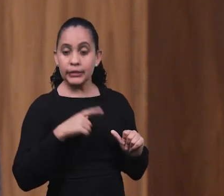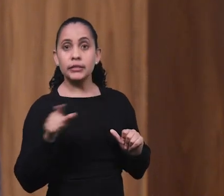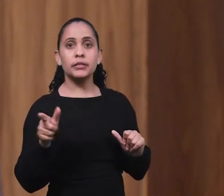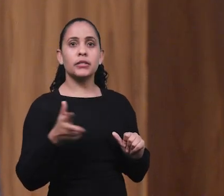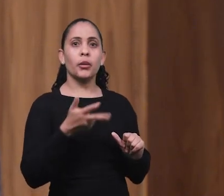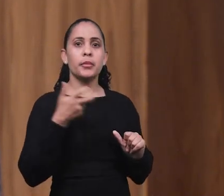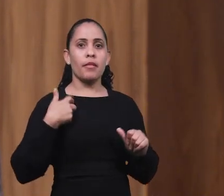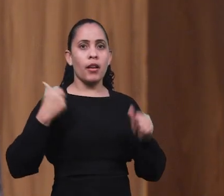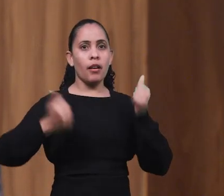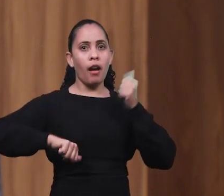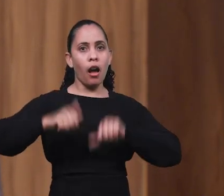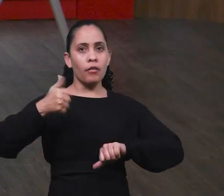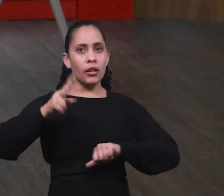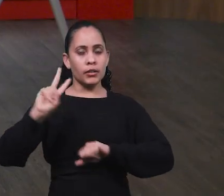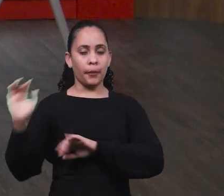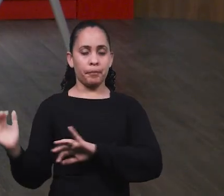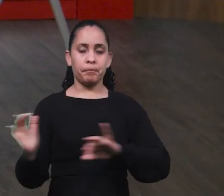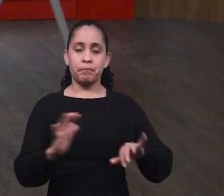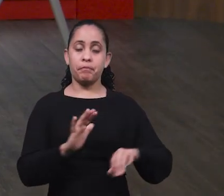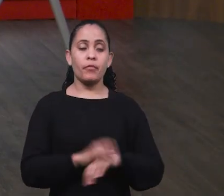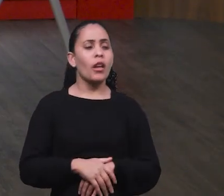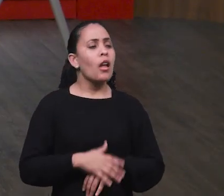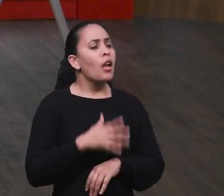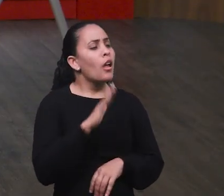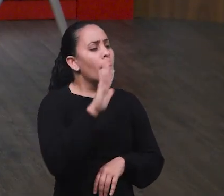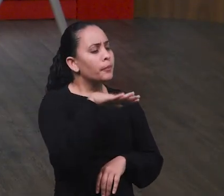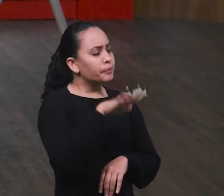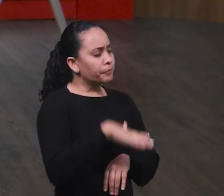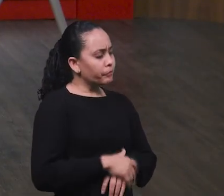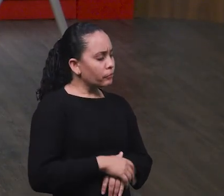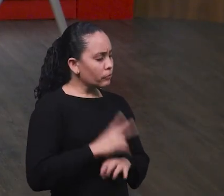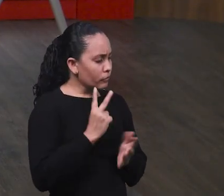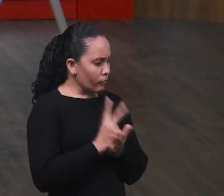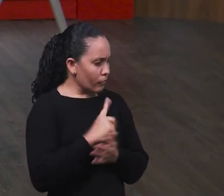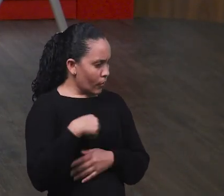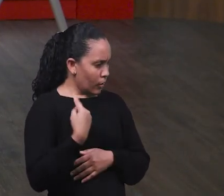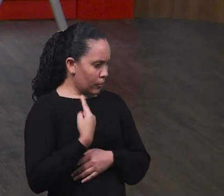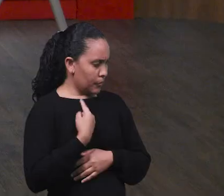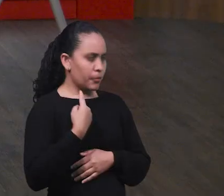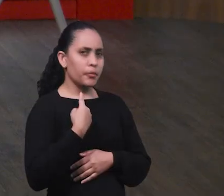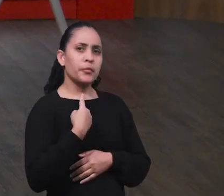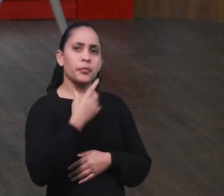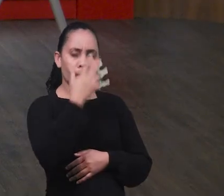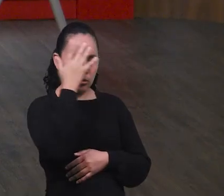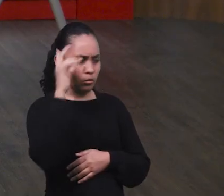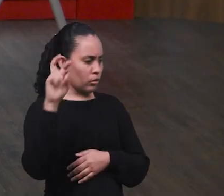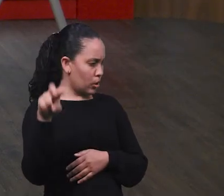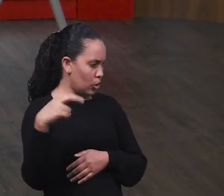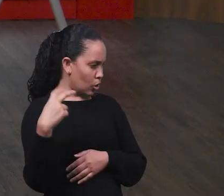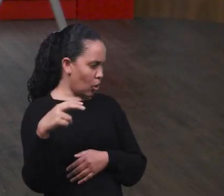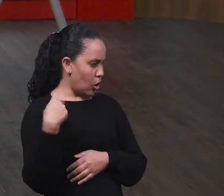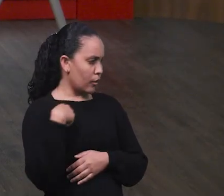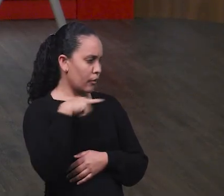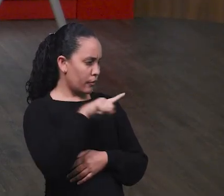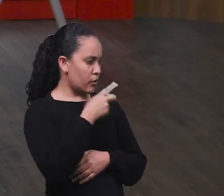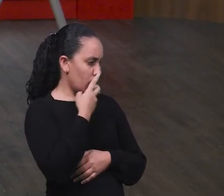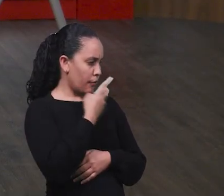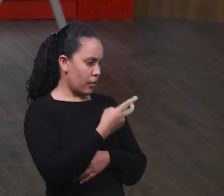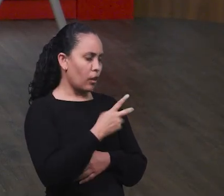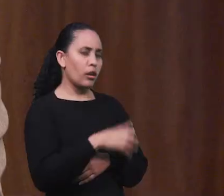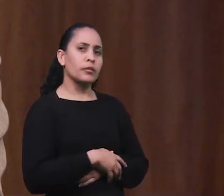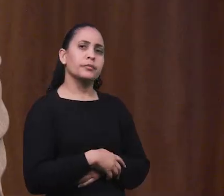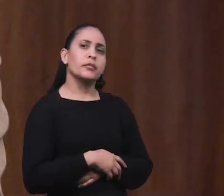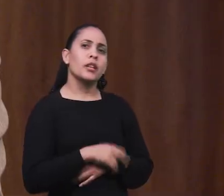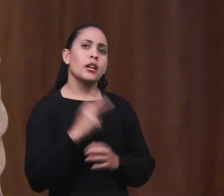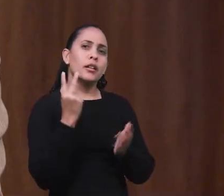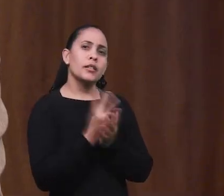ali. Mas, Pedro, é possível, principalmente, que a nossa audiência, muitos se identifiquem com o que você está falando